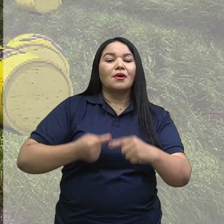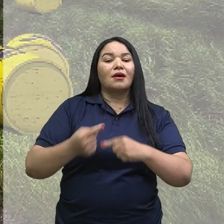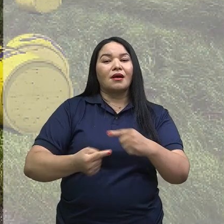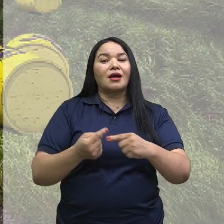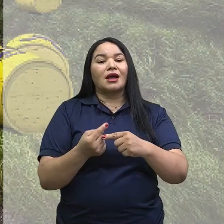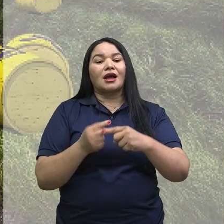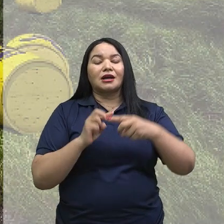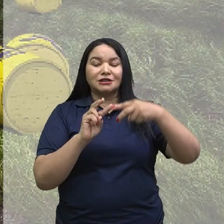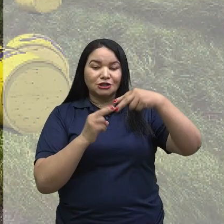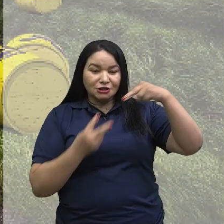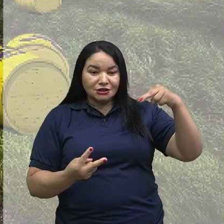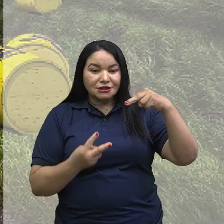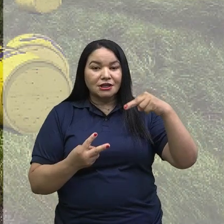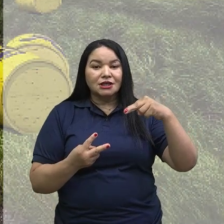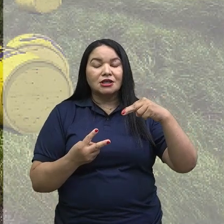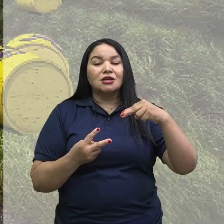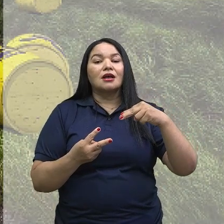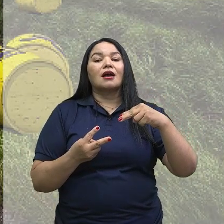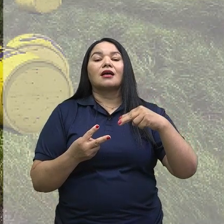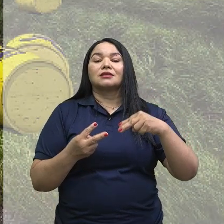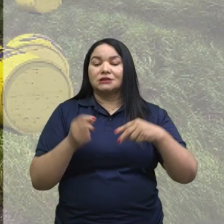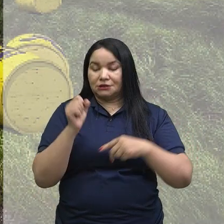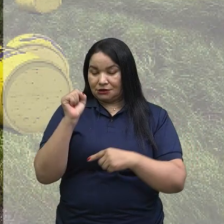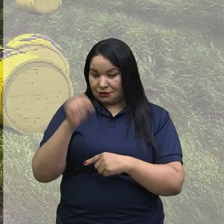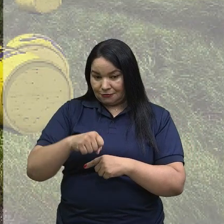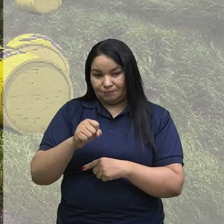minha geração? Exatamente, tá?